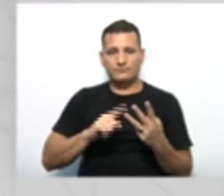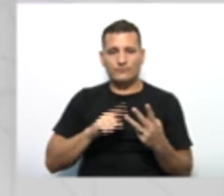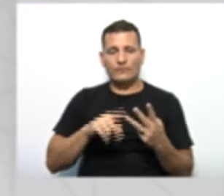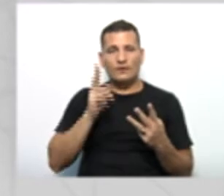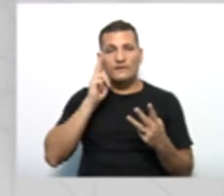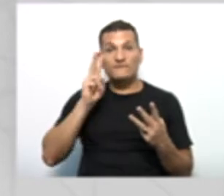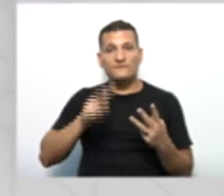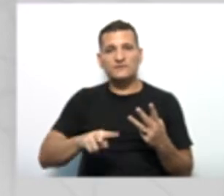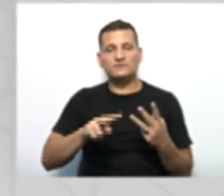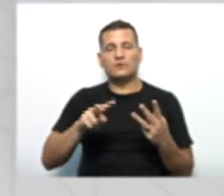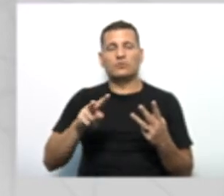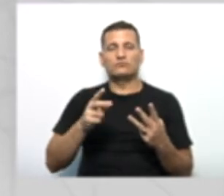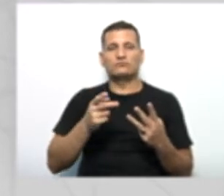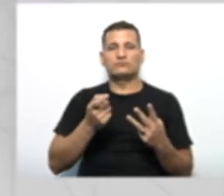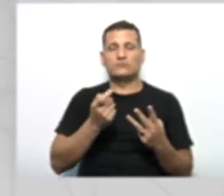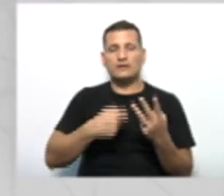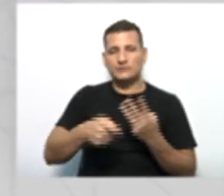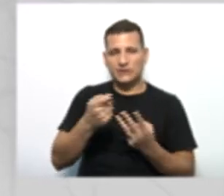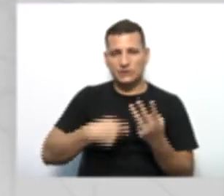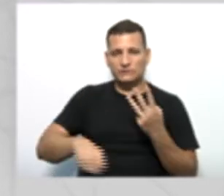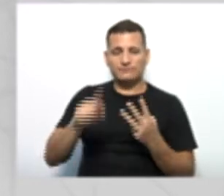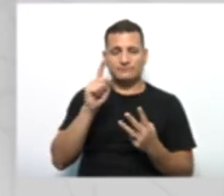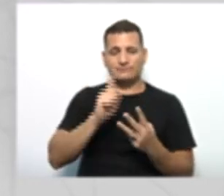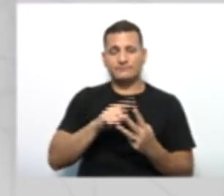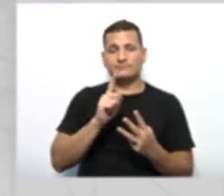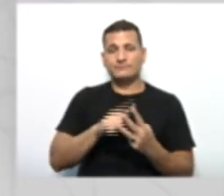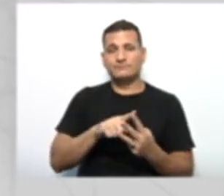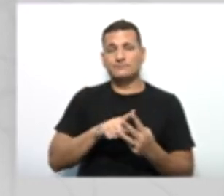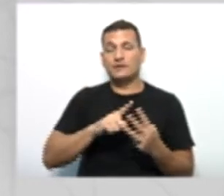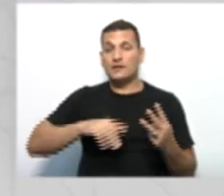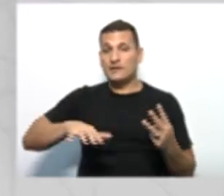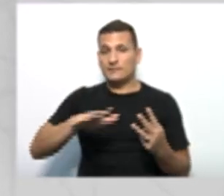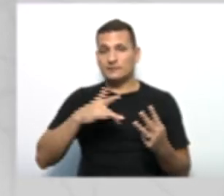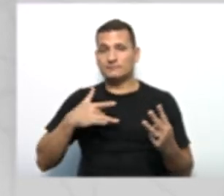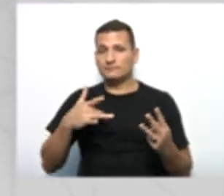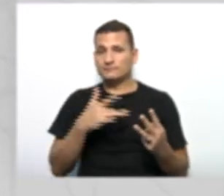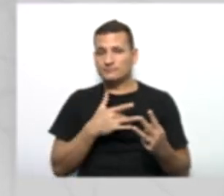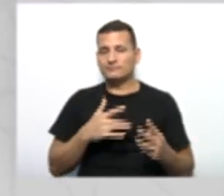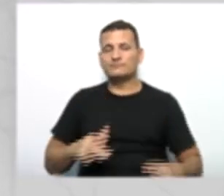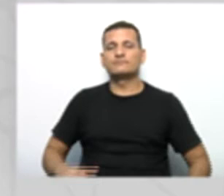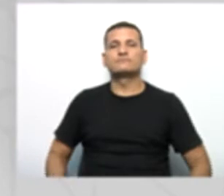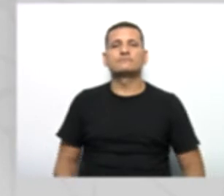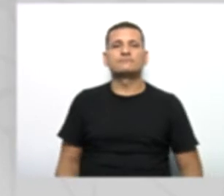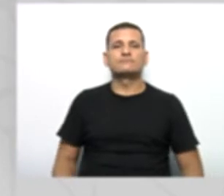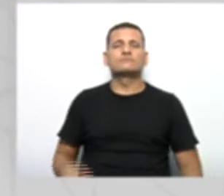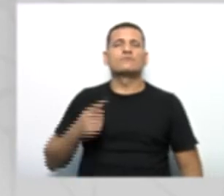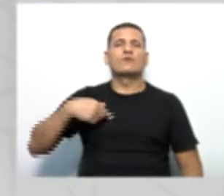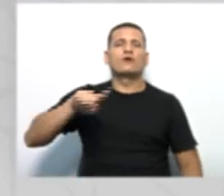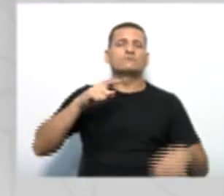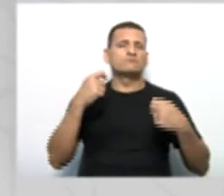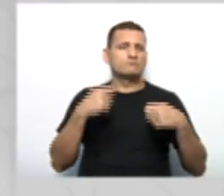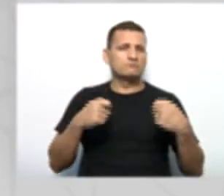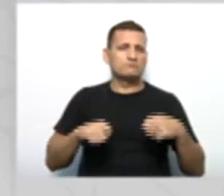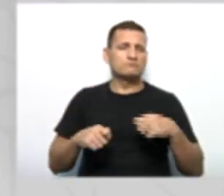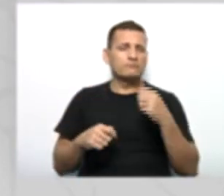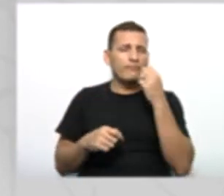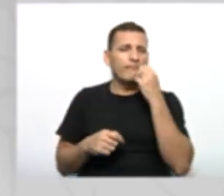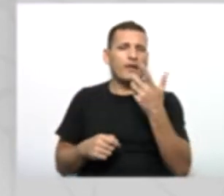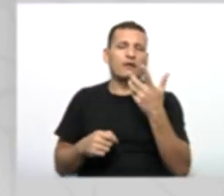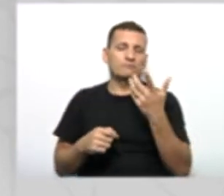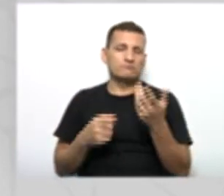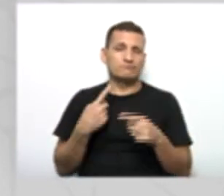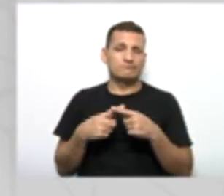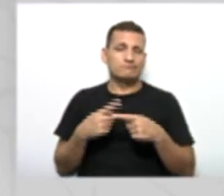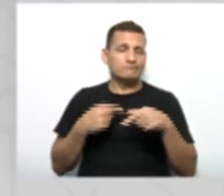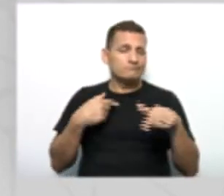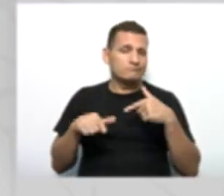visão do negócio. Este ambiente saudável que é que nós precisamos para que possamos trabalhar bem. E quando a gente